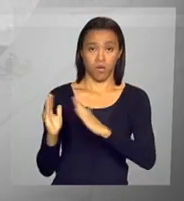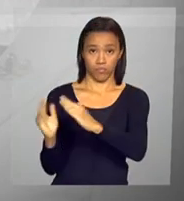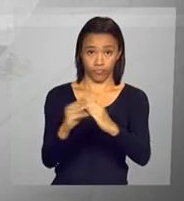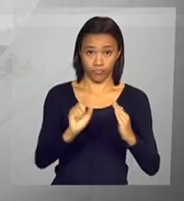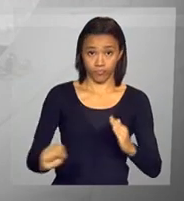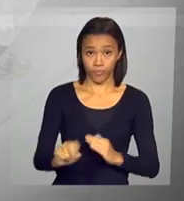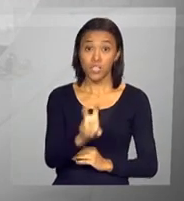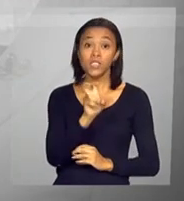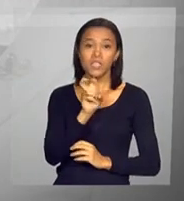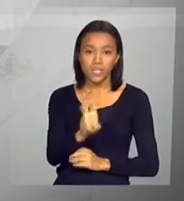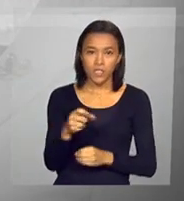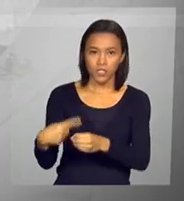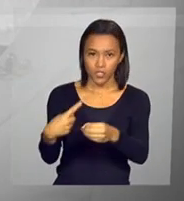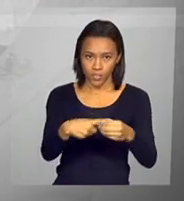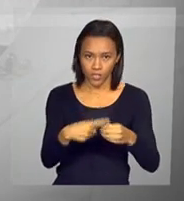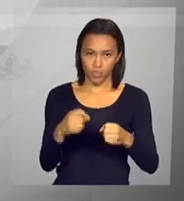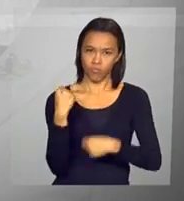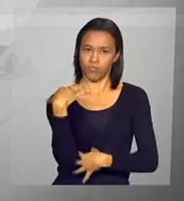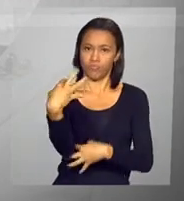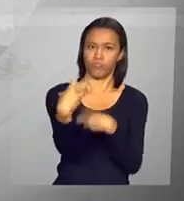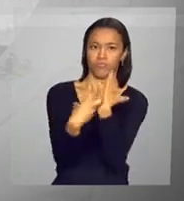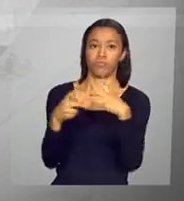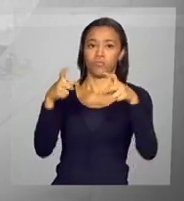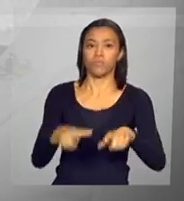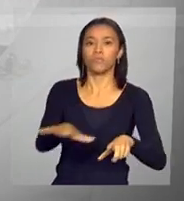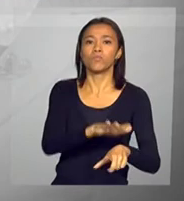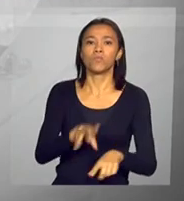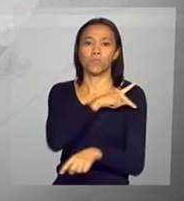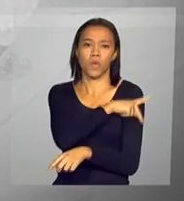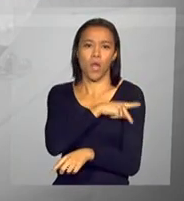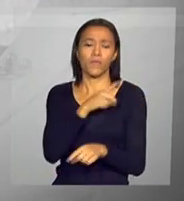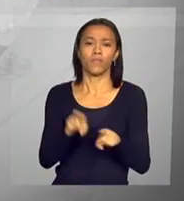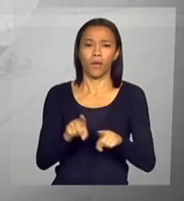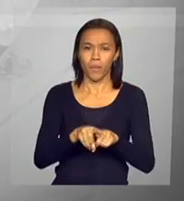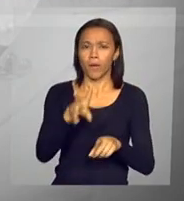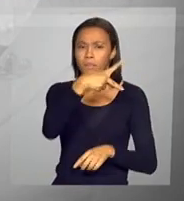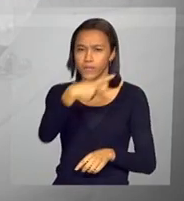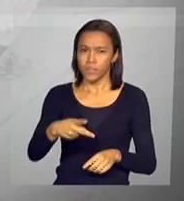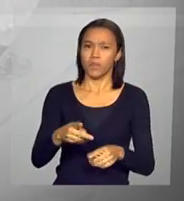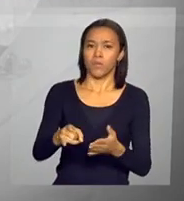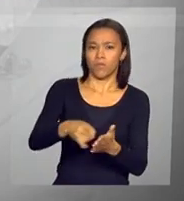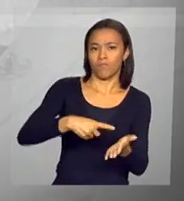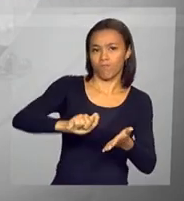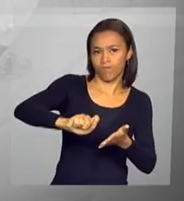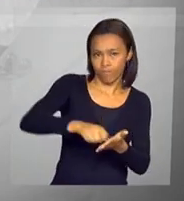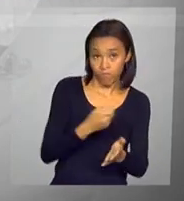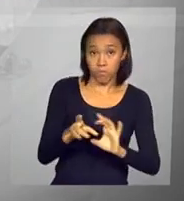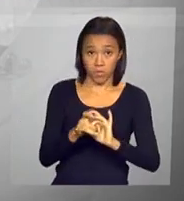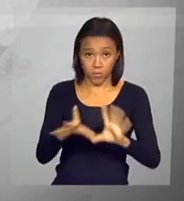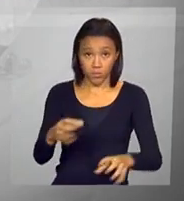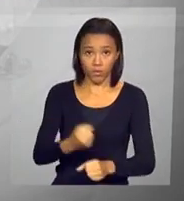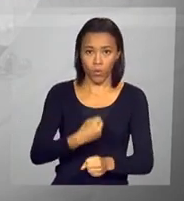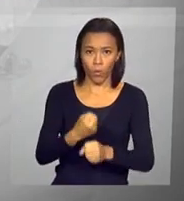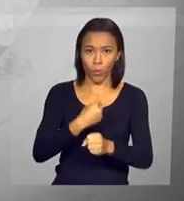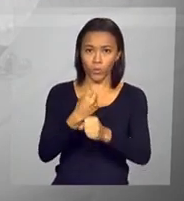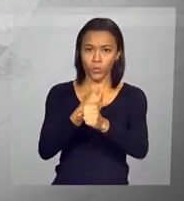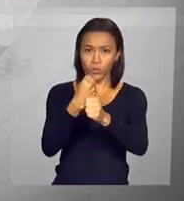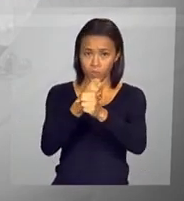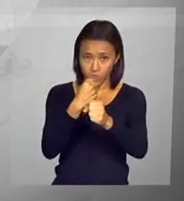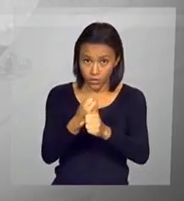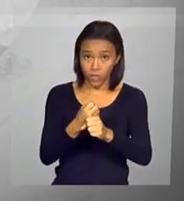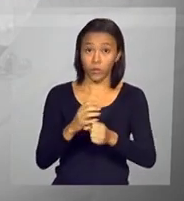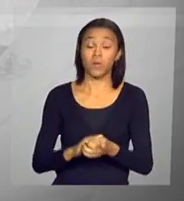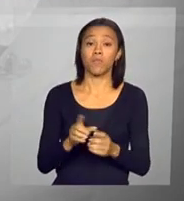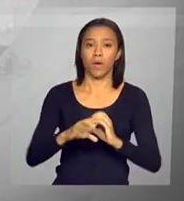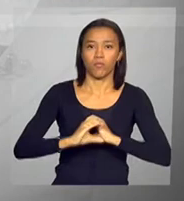5 municípios do semiárido do Piauí. Ela também participou de cerimônia de assinatura de ordens de serviço para o início de obras